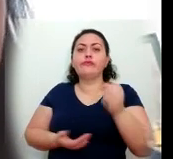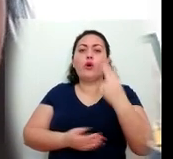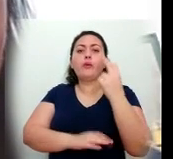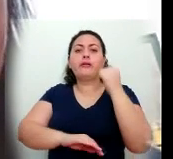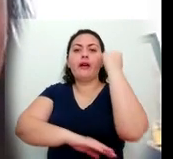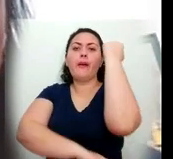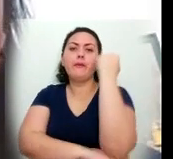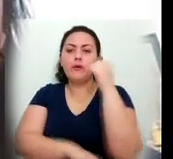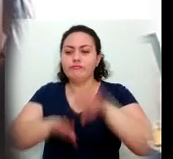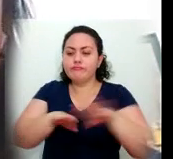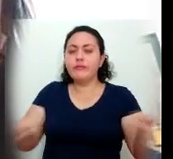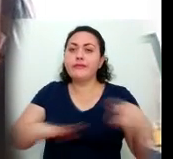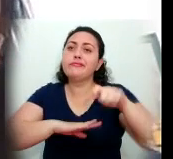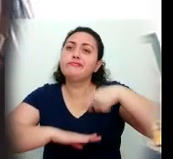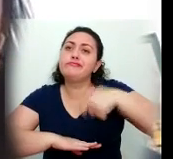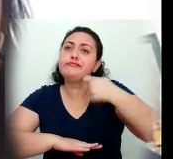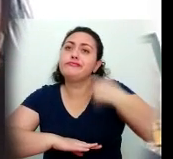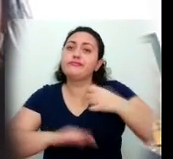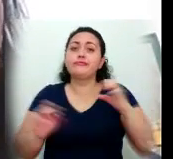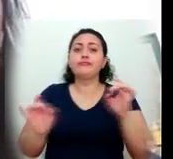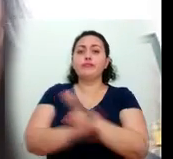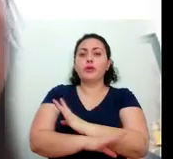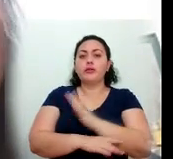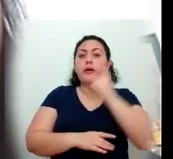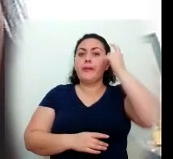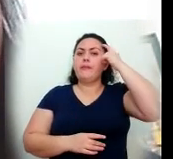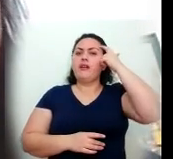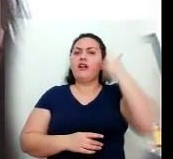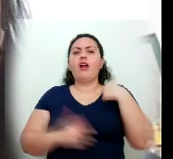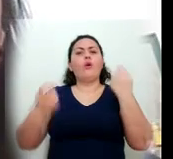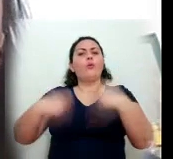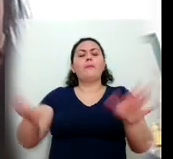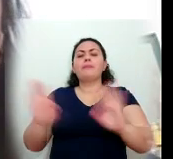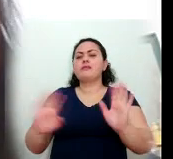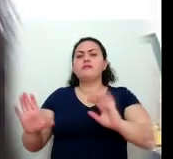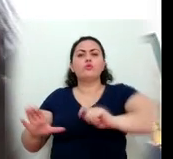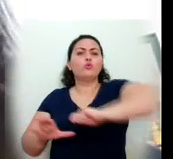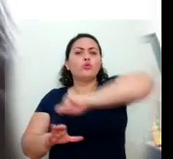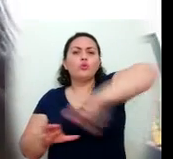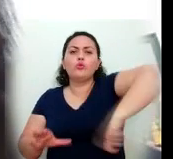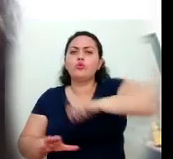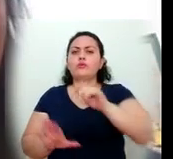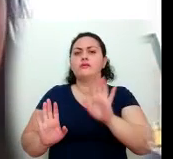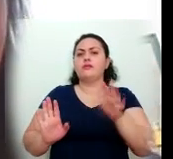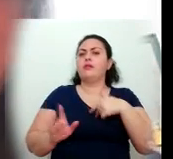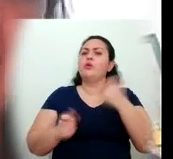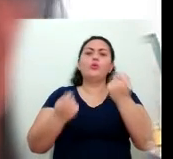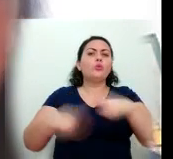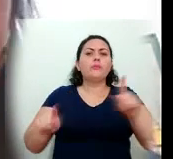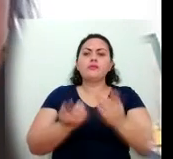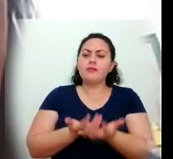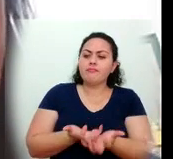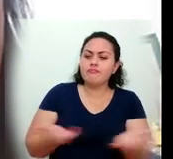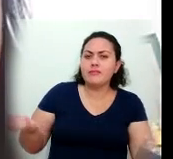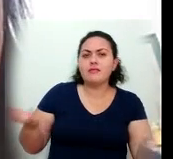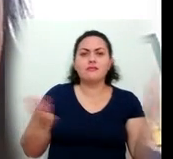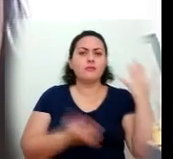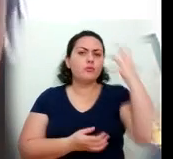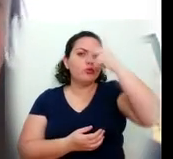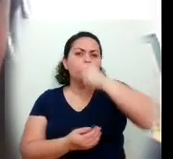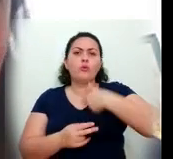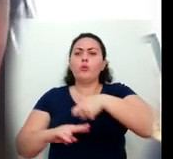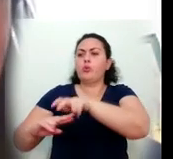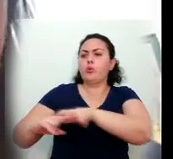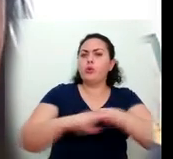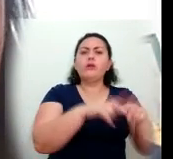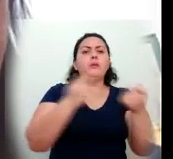balcão, e Sim. pensa que daqui a pouco, bom, eu não vou cozinhar, e eu não vou colocar a mesa, e não vou sentar Uhum. para comer, porque não vai